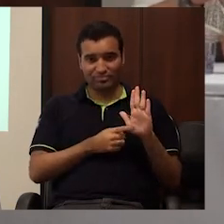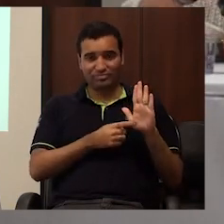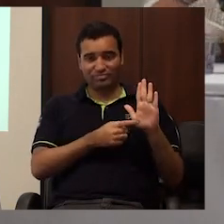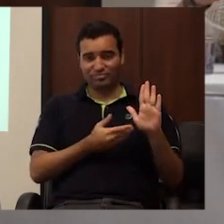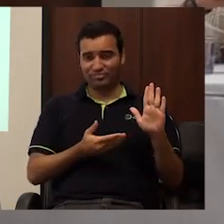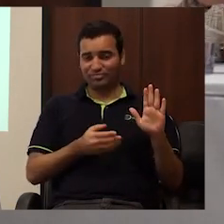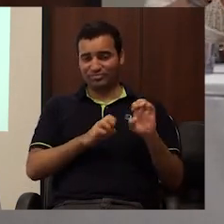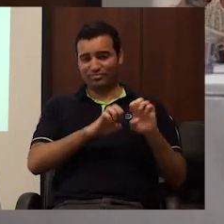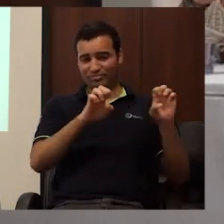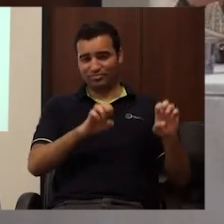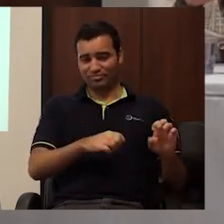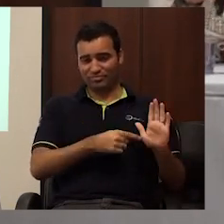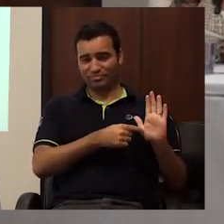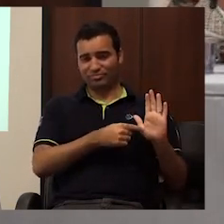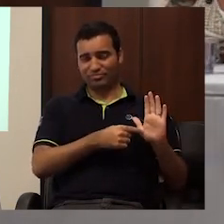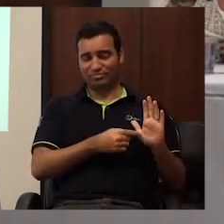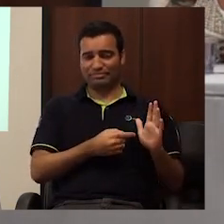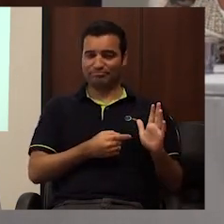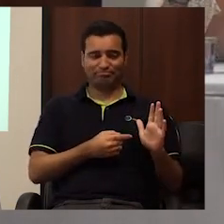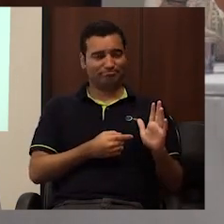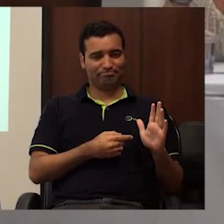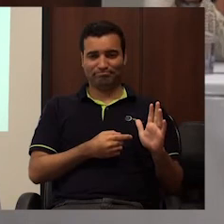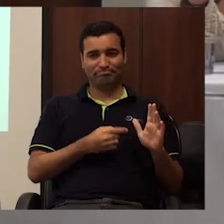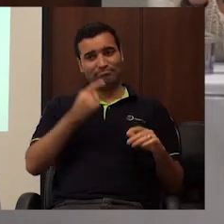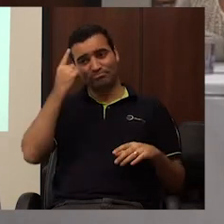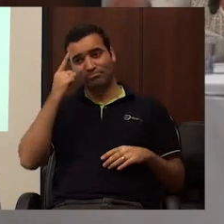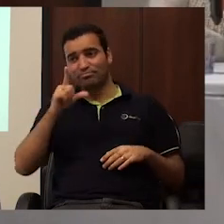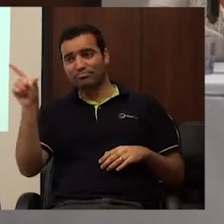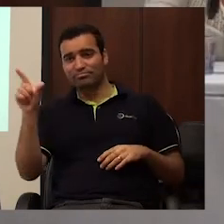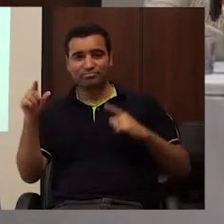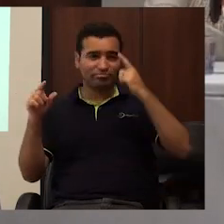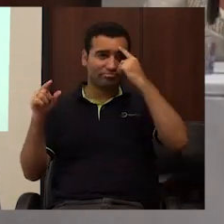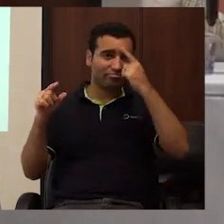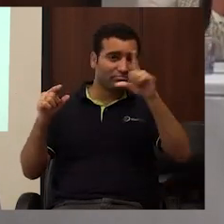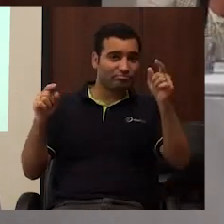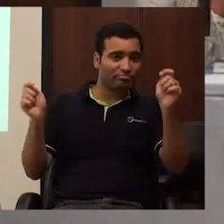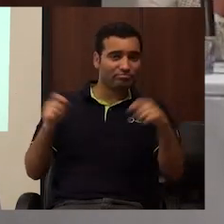Né? E me parece que, então, pensar outras possibilidades